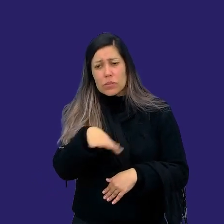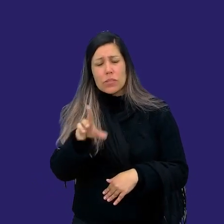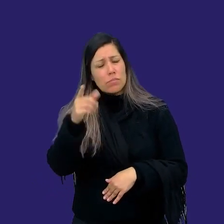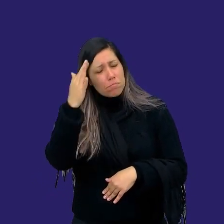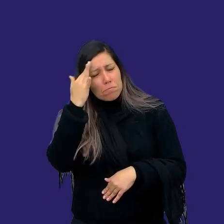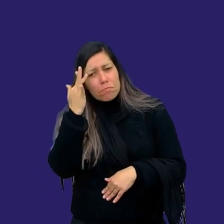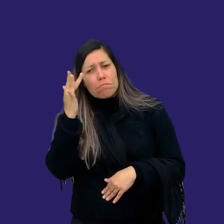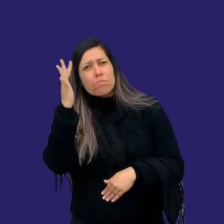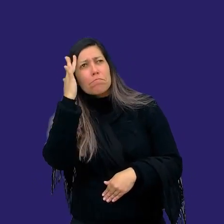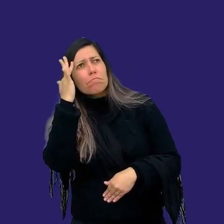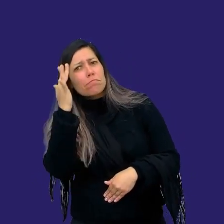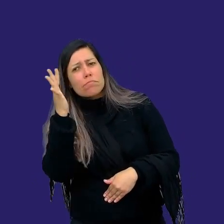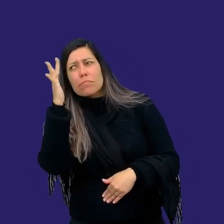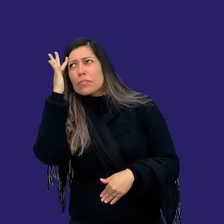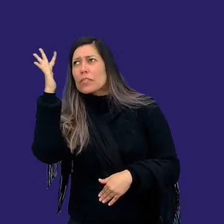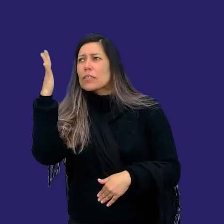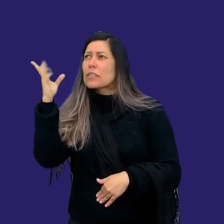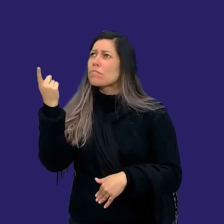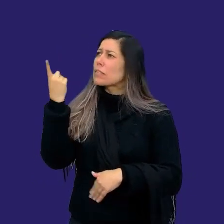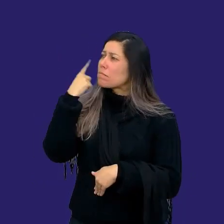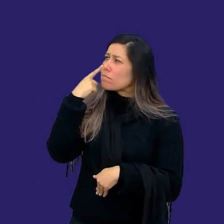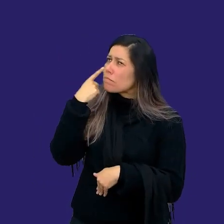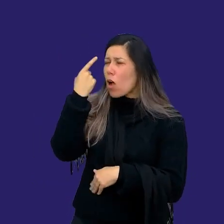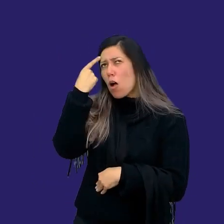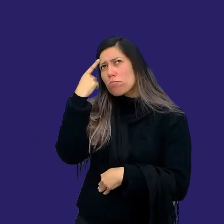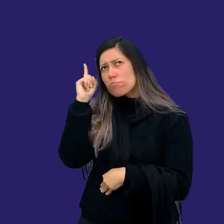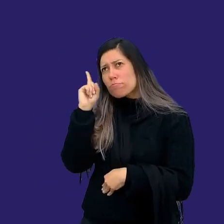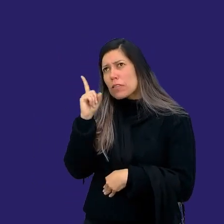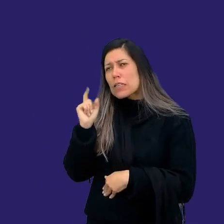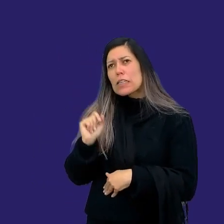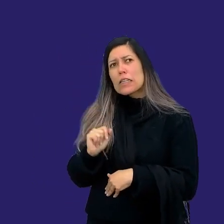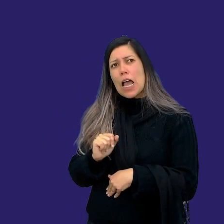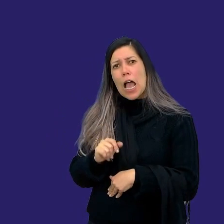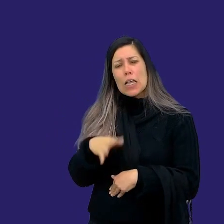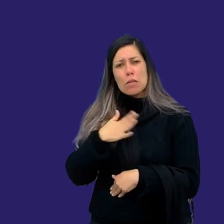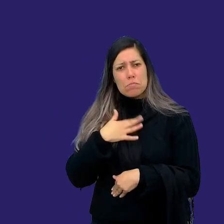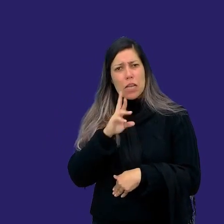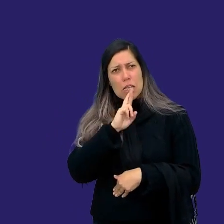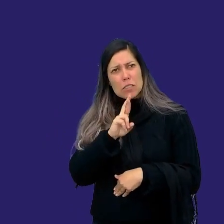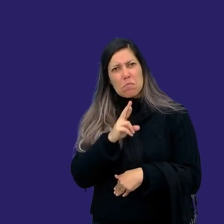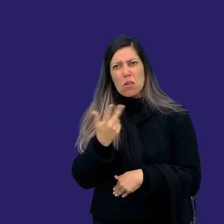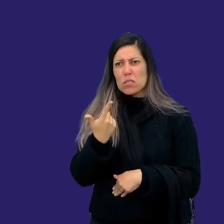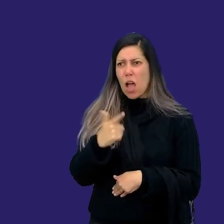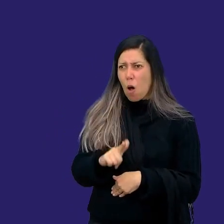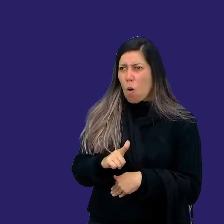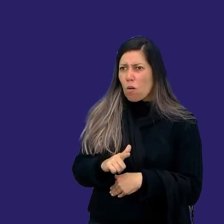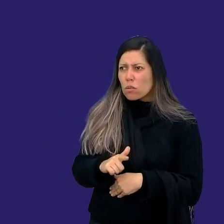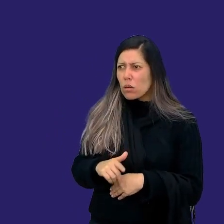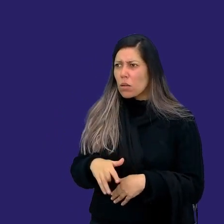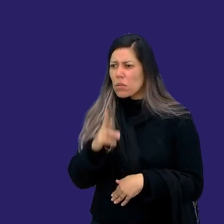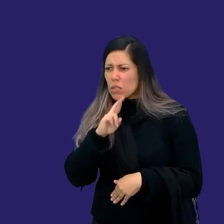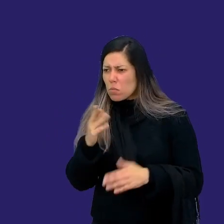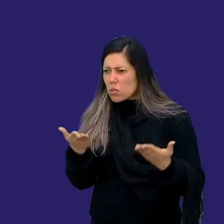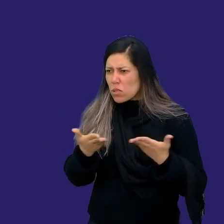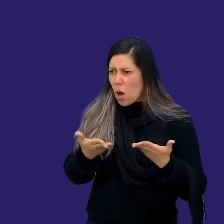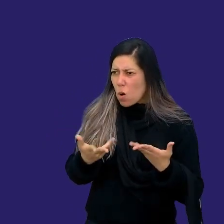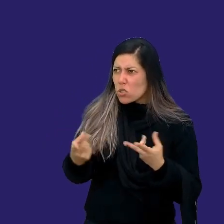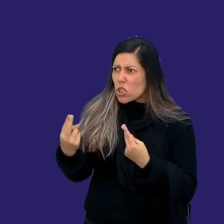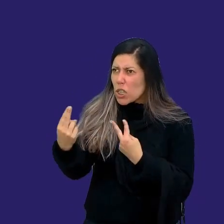reflexão e olhem, puxa, será que depois disso a minha resposta seria outra? Se eu fosse dar uma resposta para essa